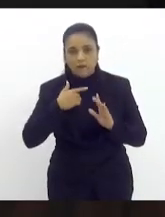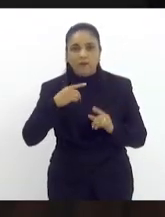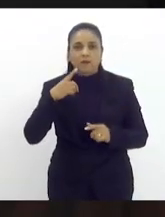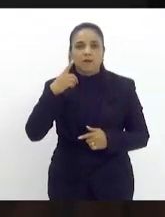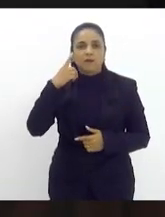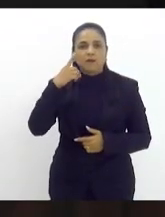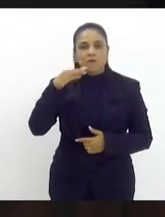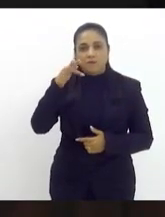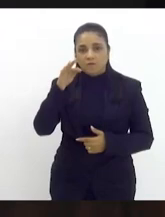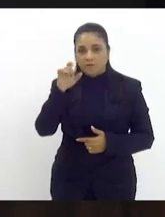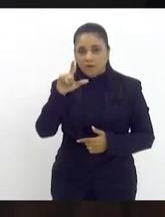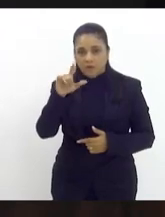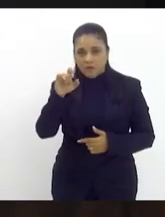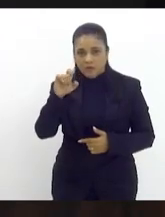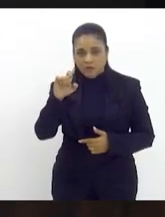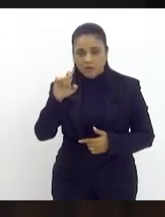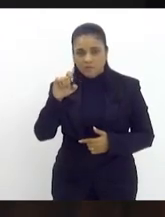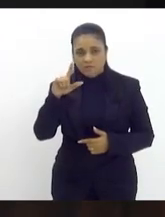Alan Lopes,